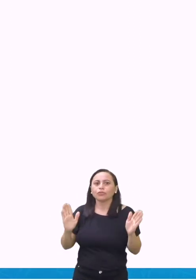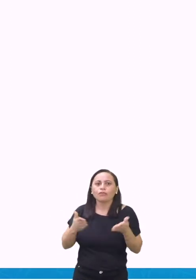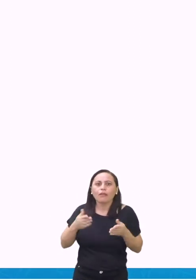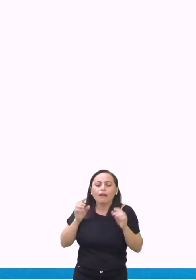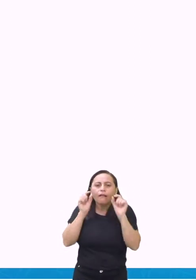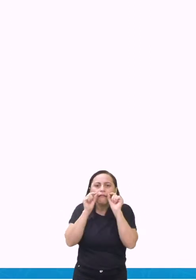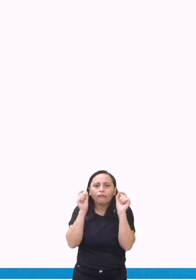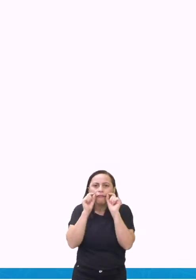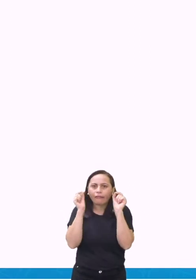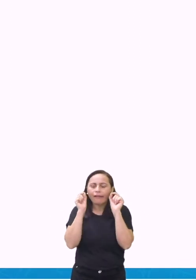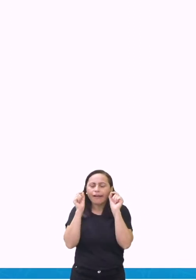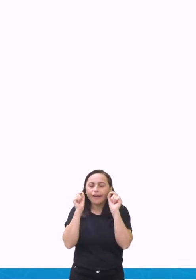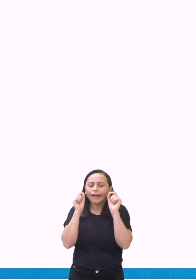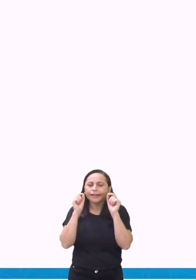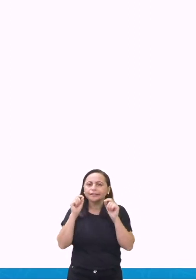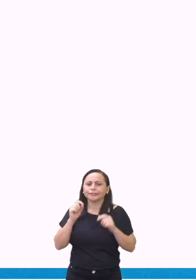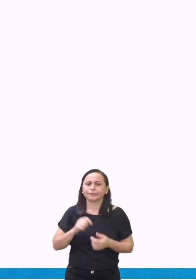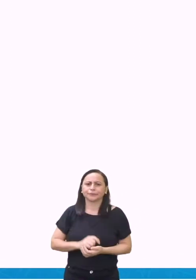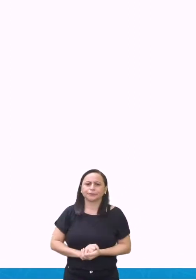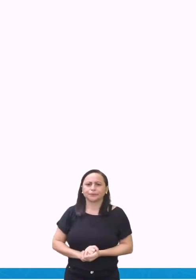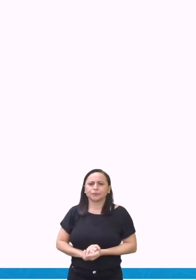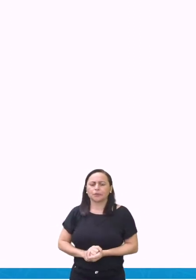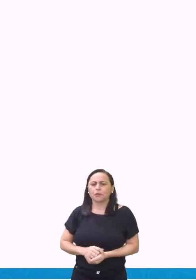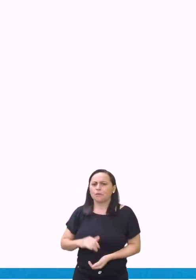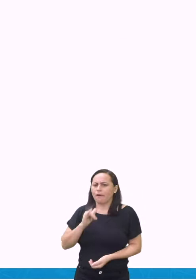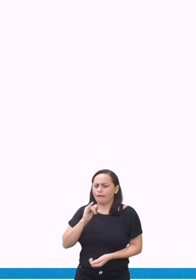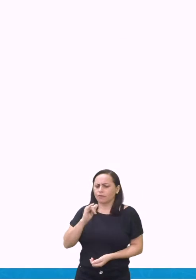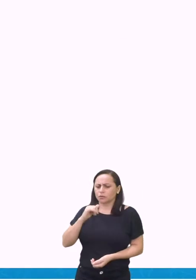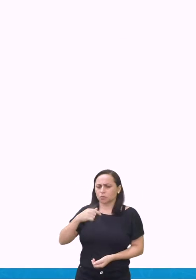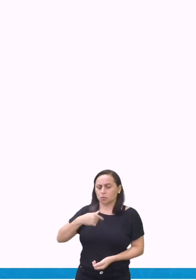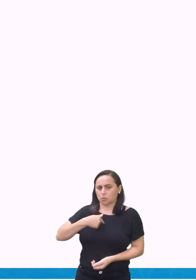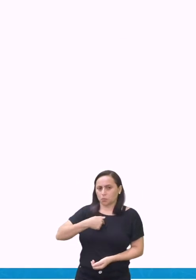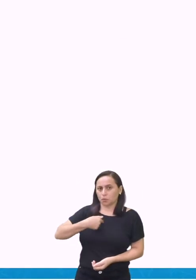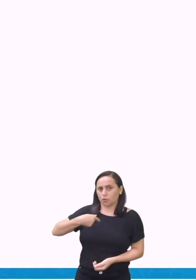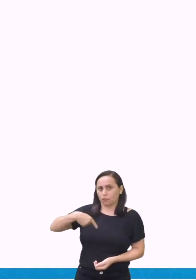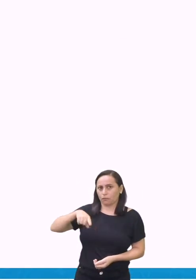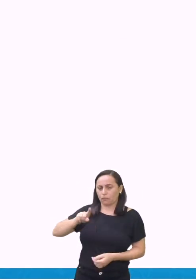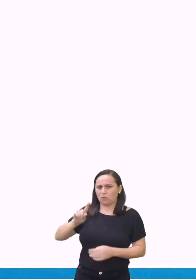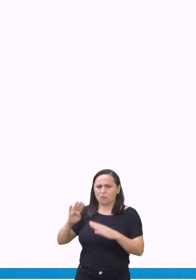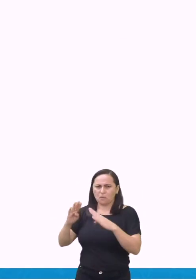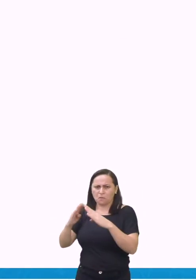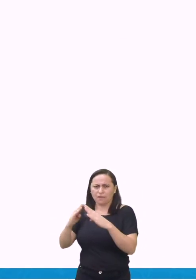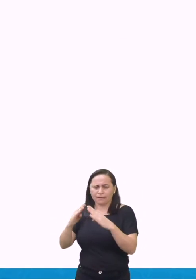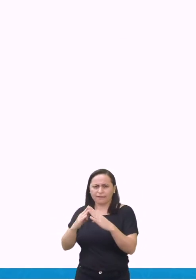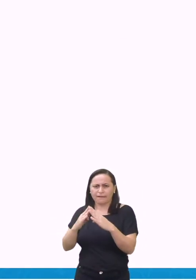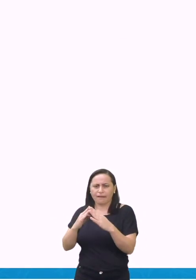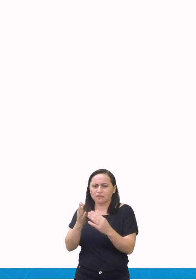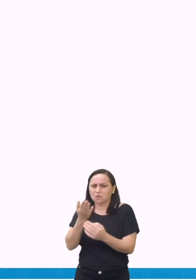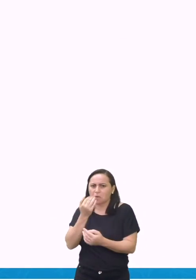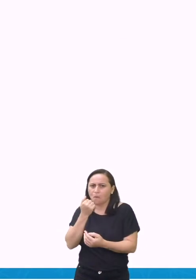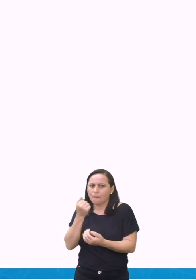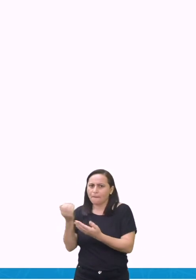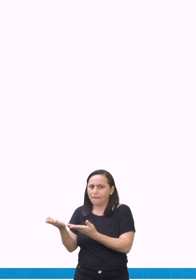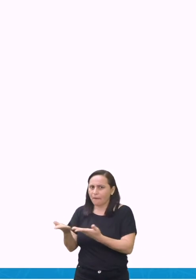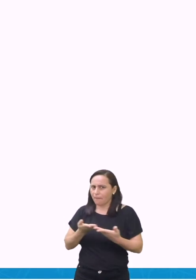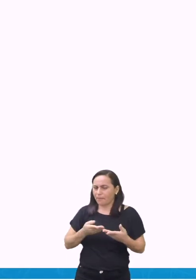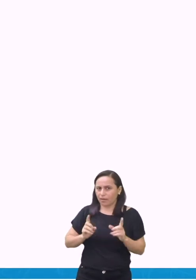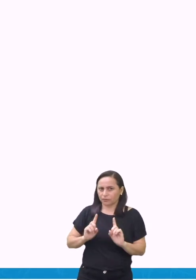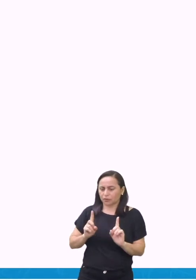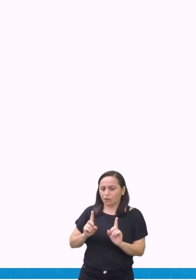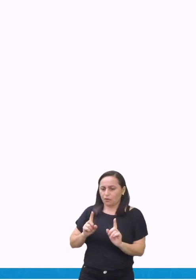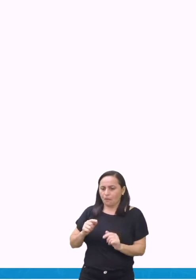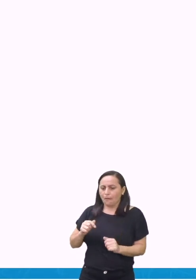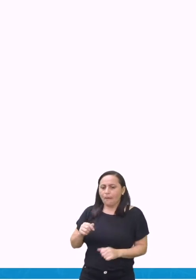disse: "Em uma das casas que eu vou comer sem ser convidado, ouvi dizer que tem